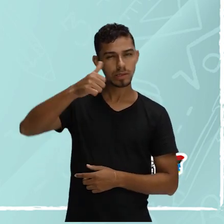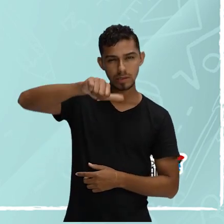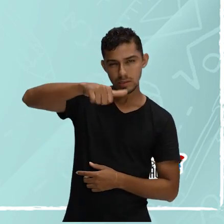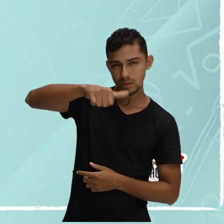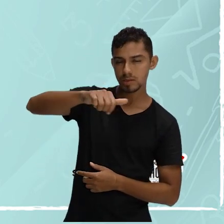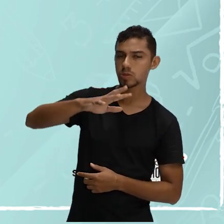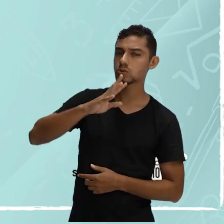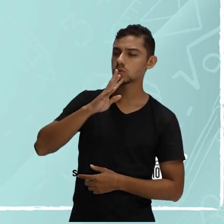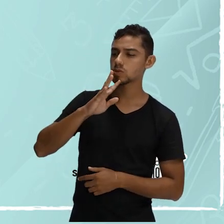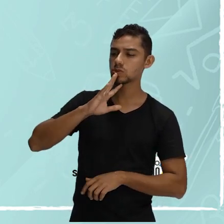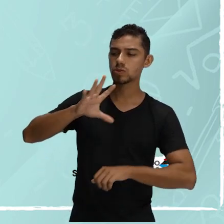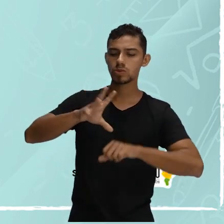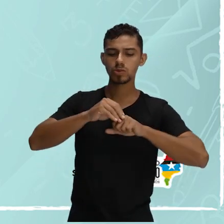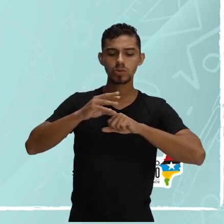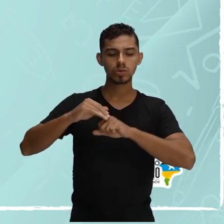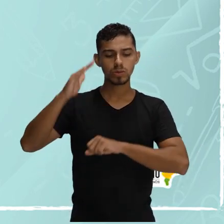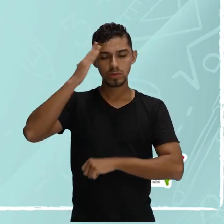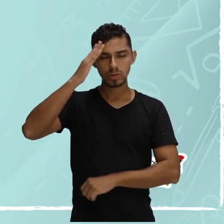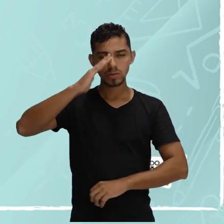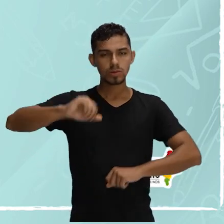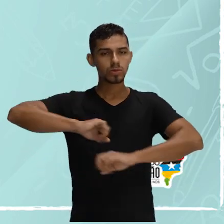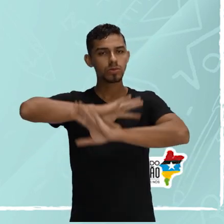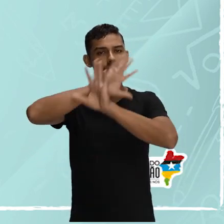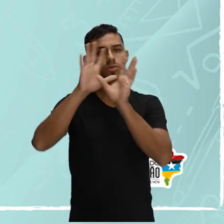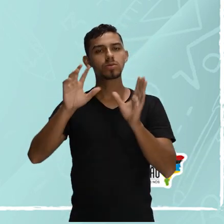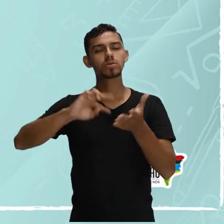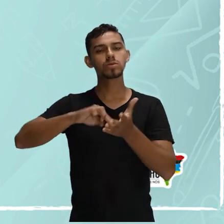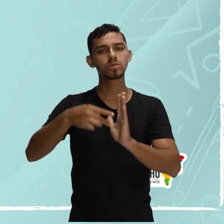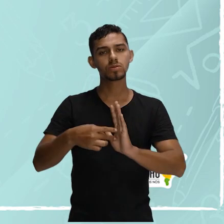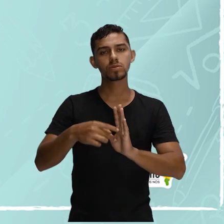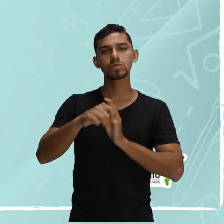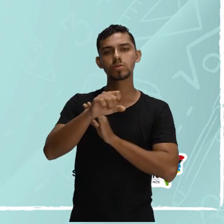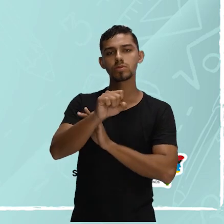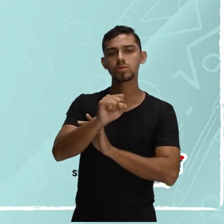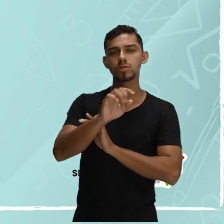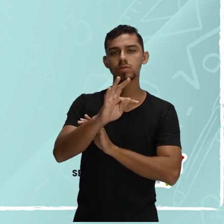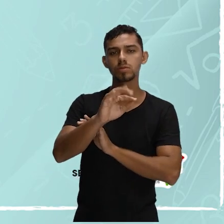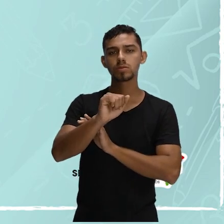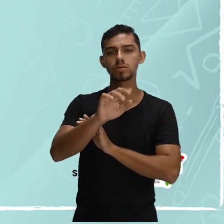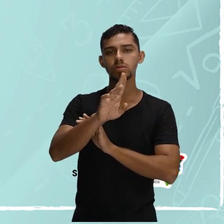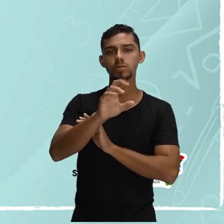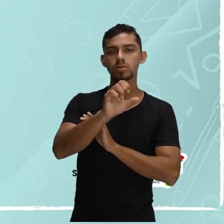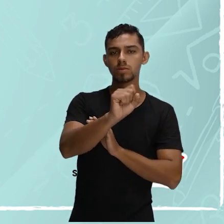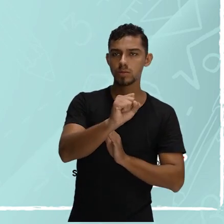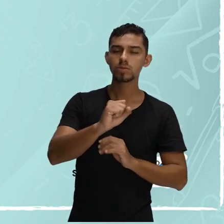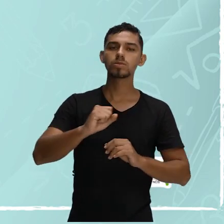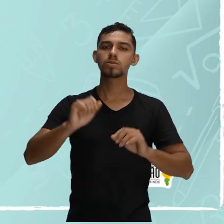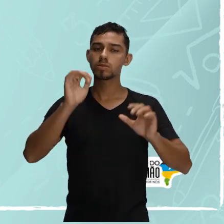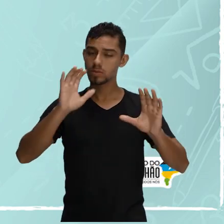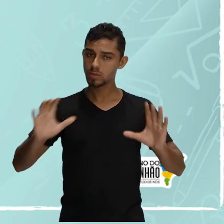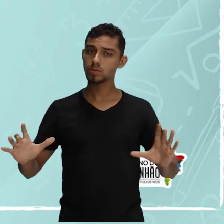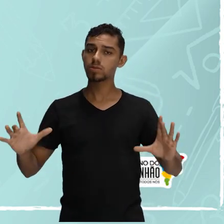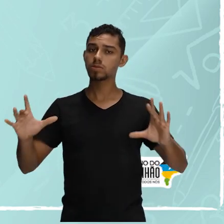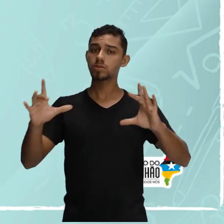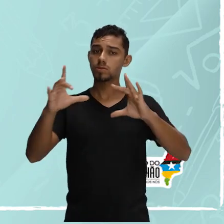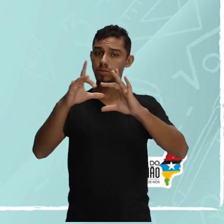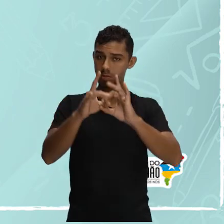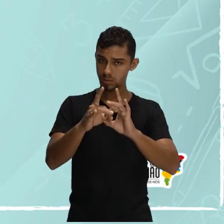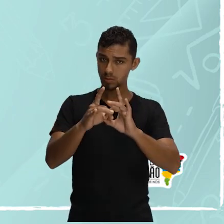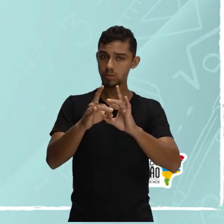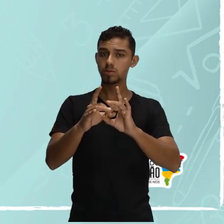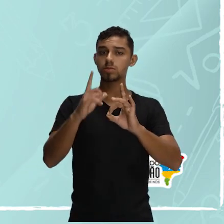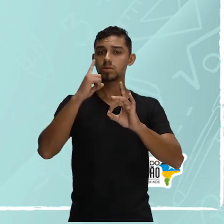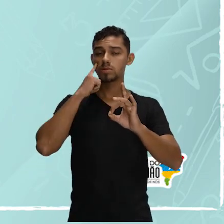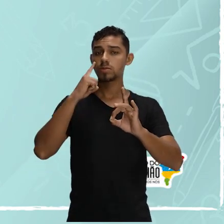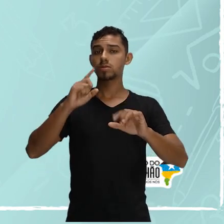de conhecer, de entender o que significa status. Status e papel social estão diretamente